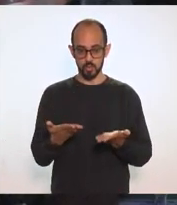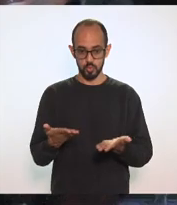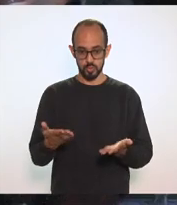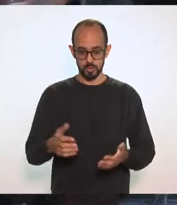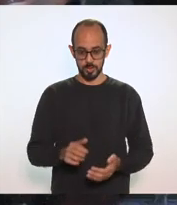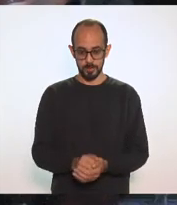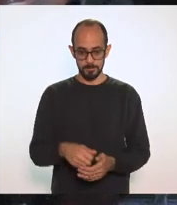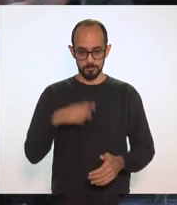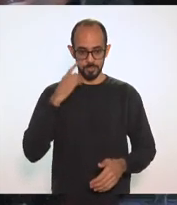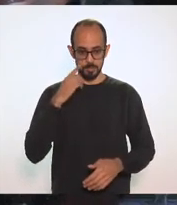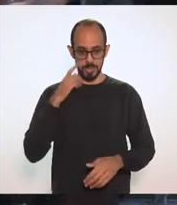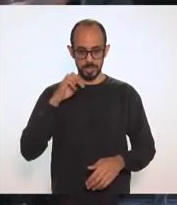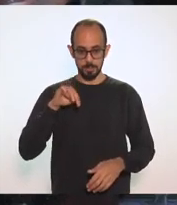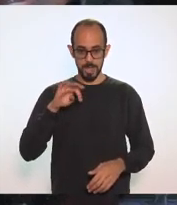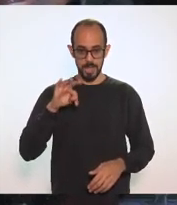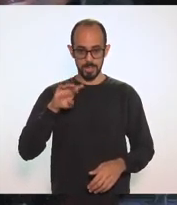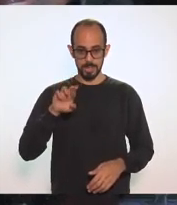Marta...